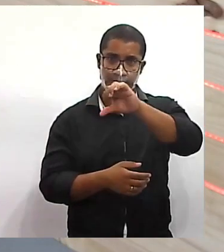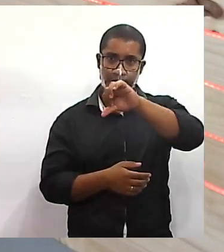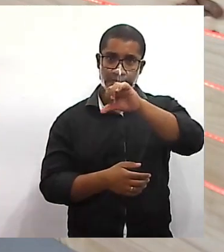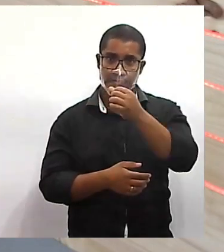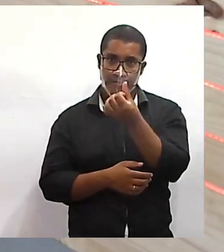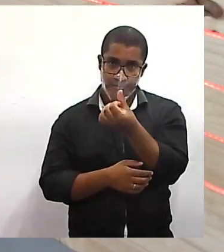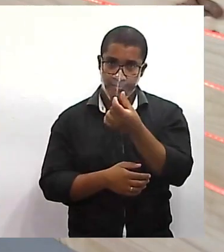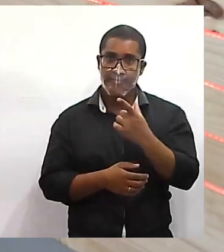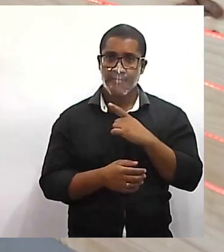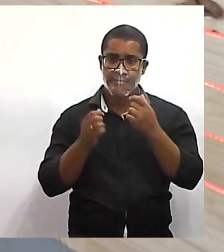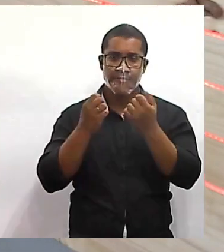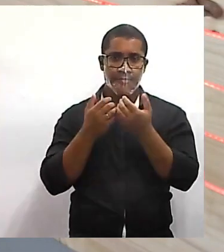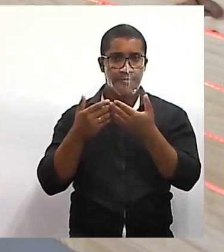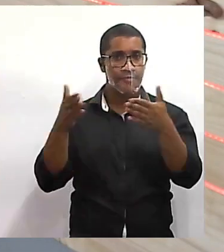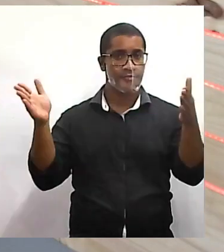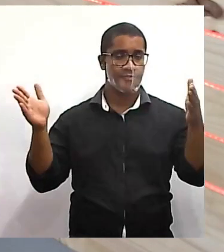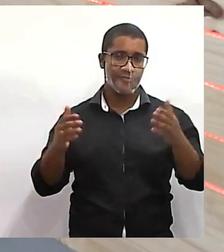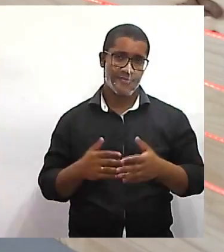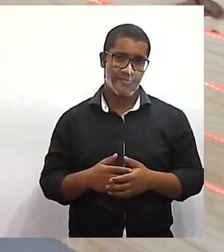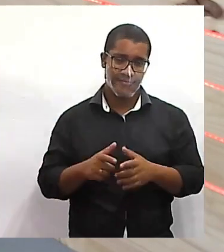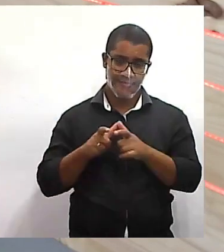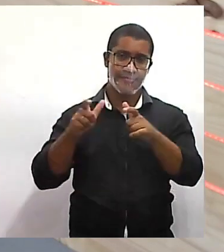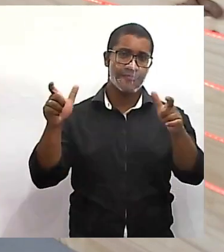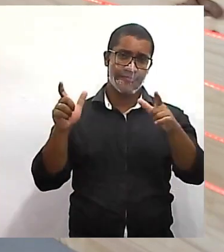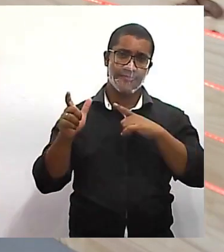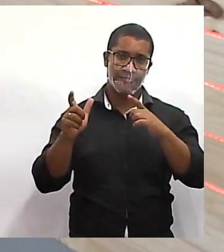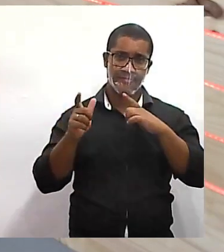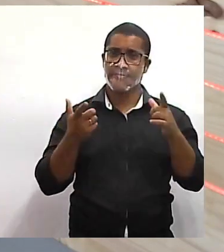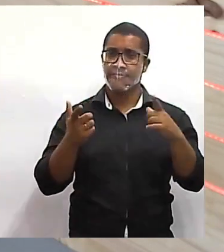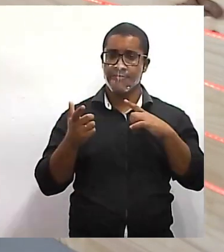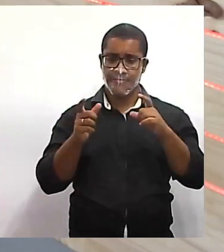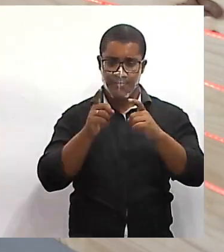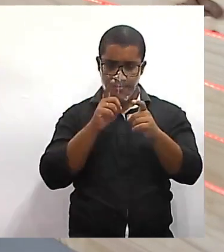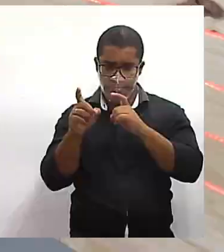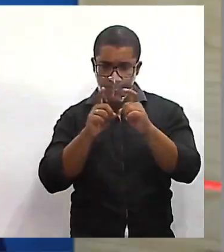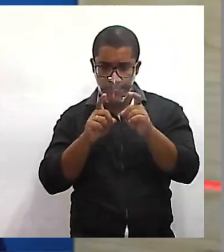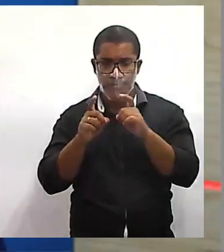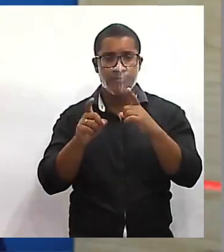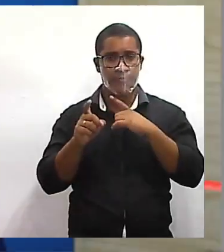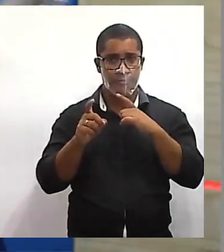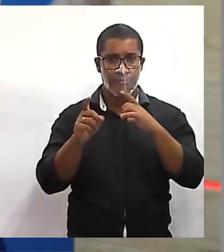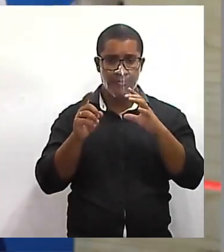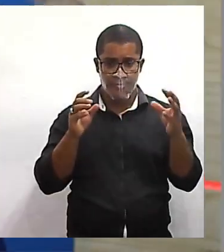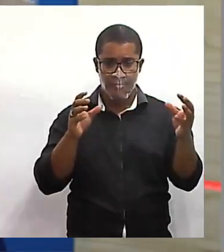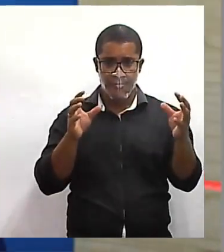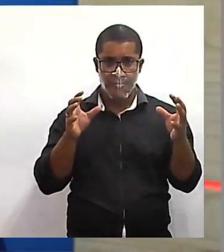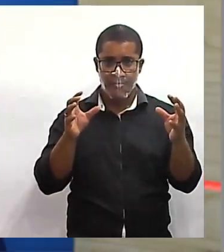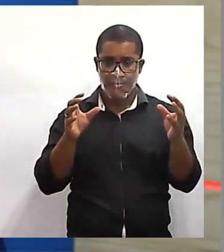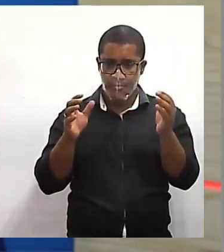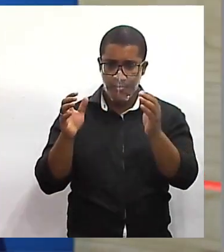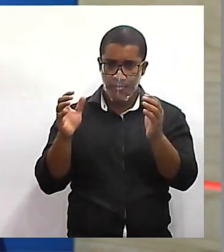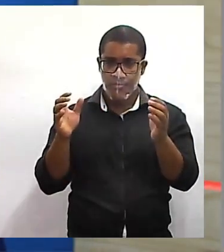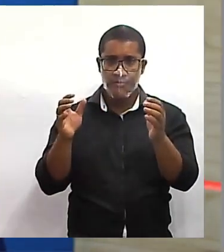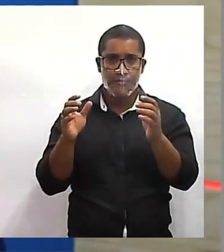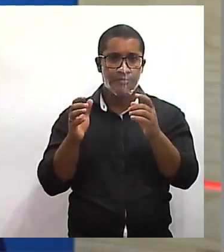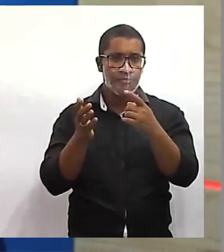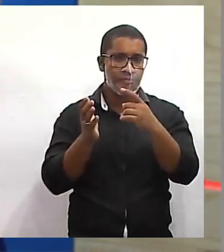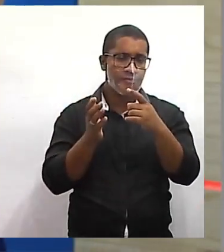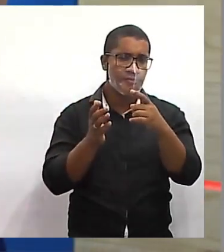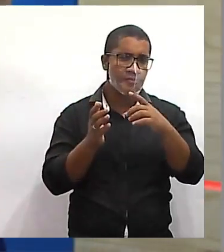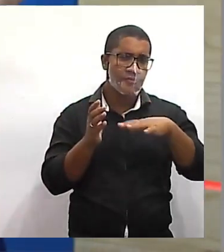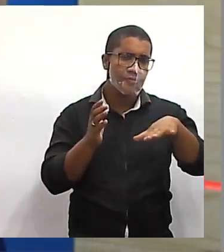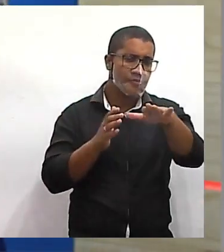96, ela é mais ampla. Ela teve esse processo de discussão e reuniu, né, demandas da educação. Então, quando a